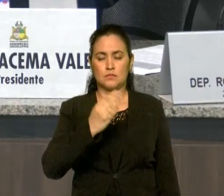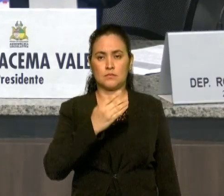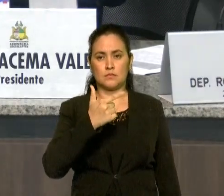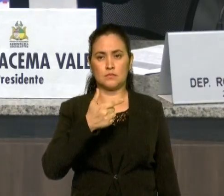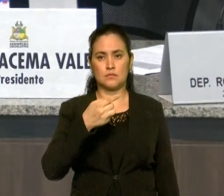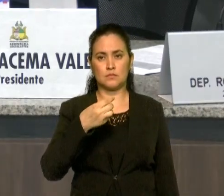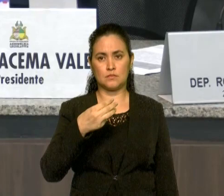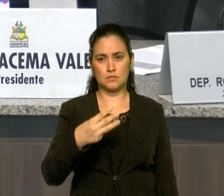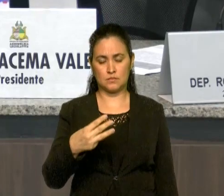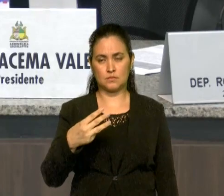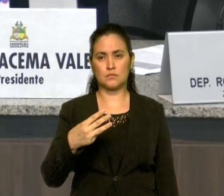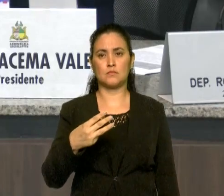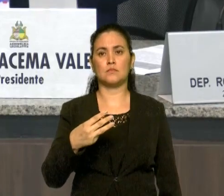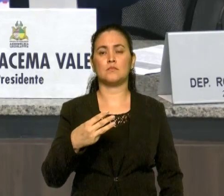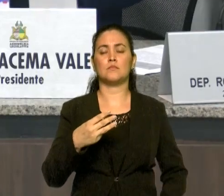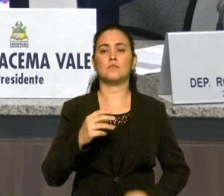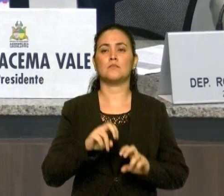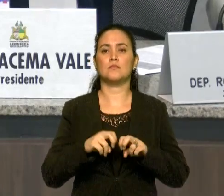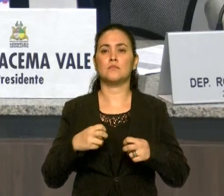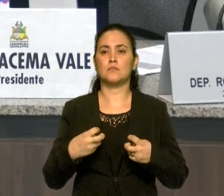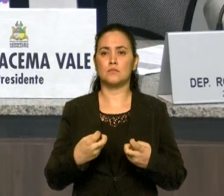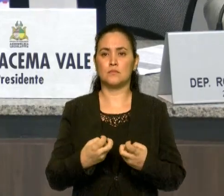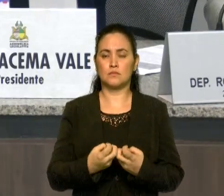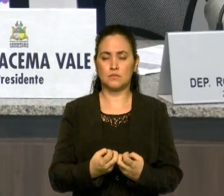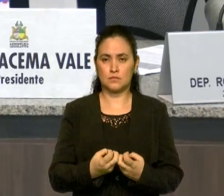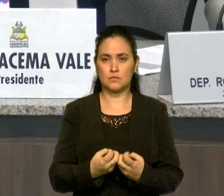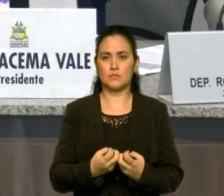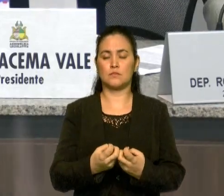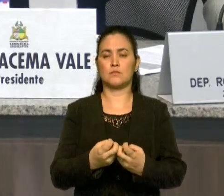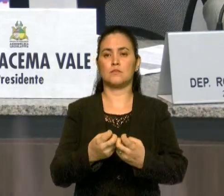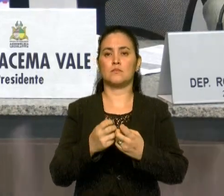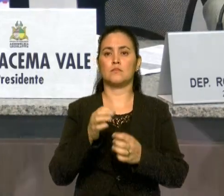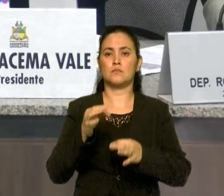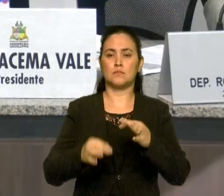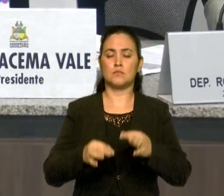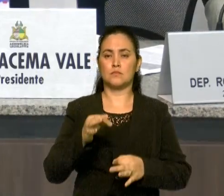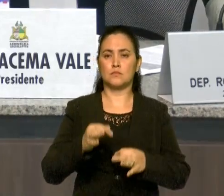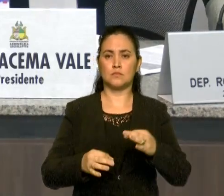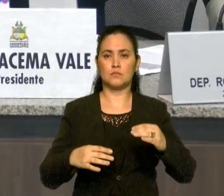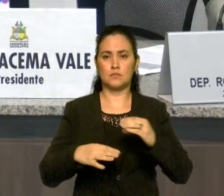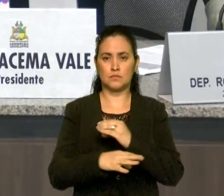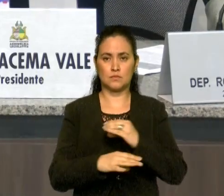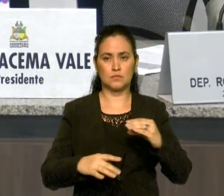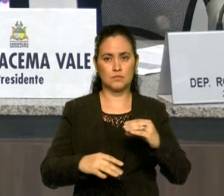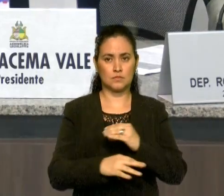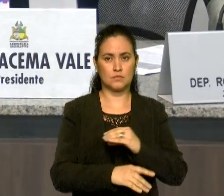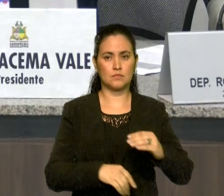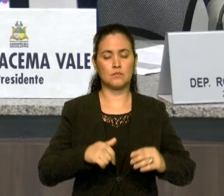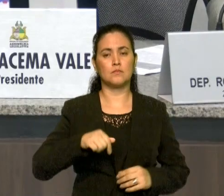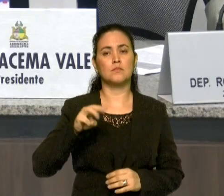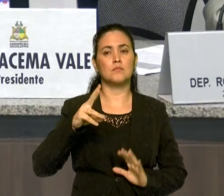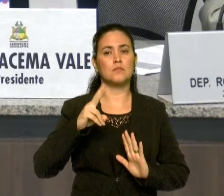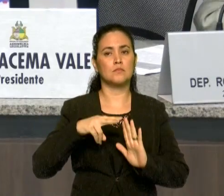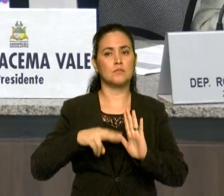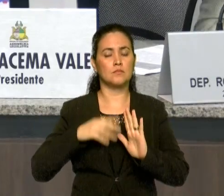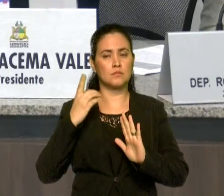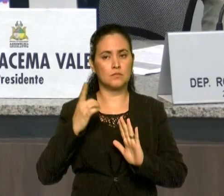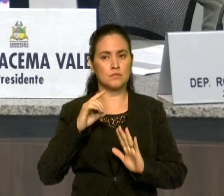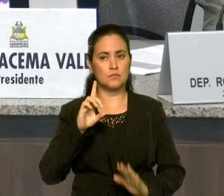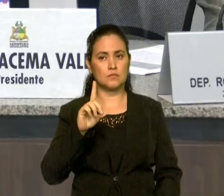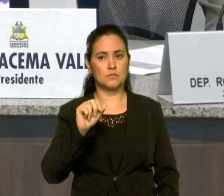294/2023, emitido pela Comissão de Constituição, Justiça e Cidadania, relator deputado Davi